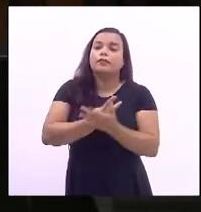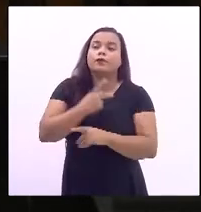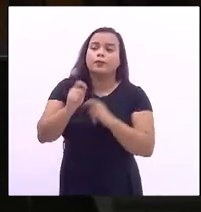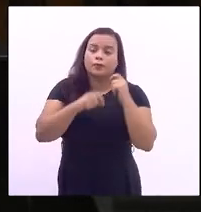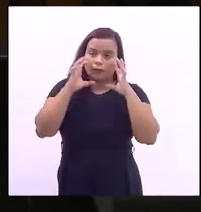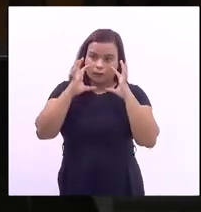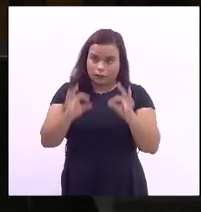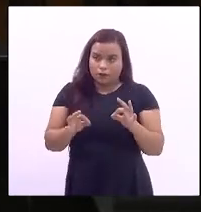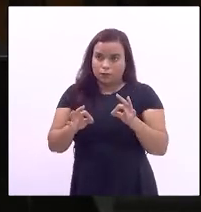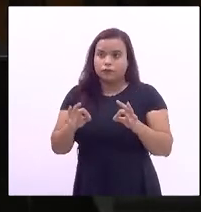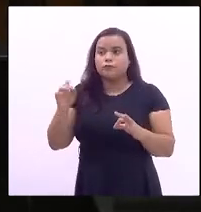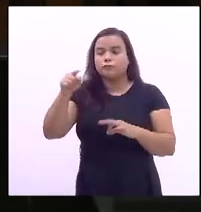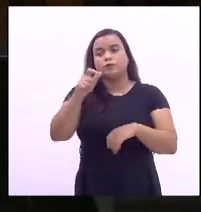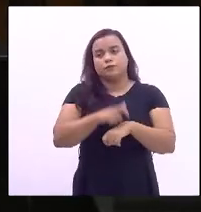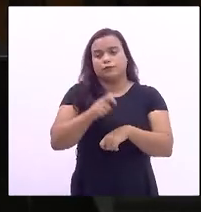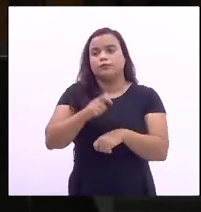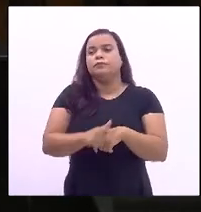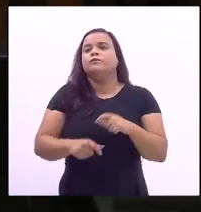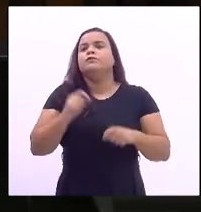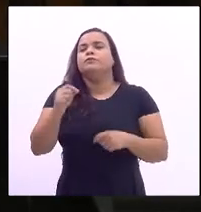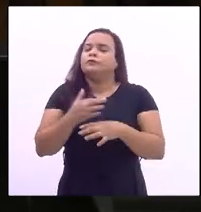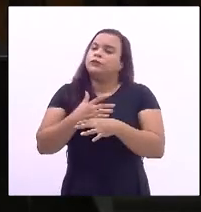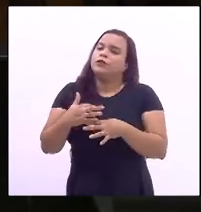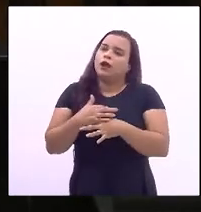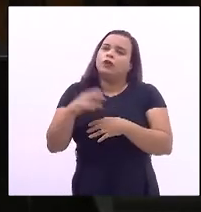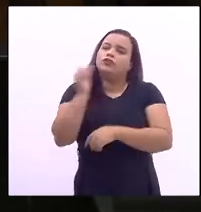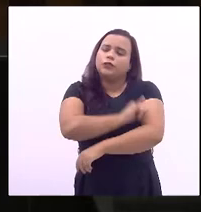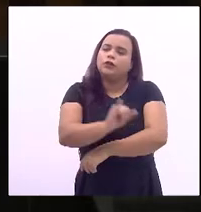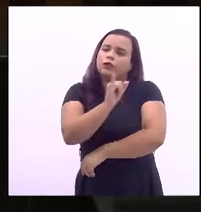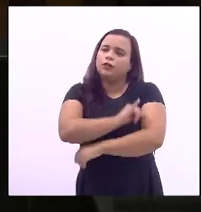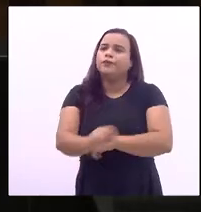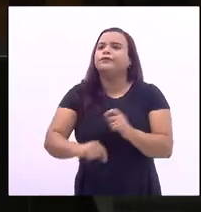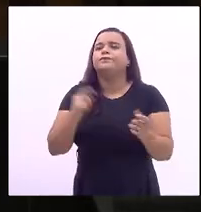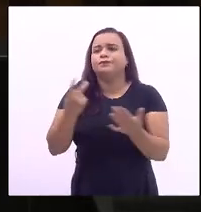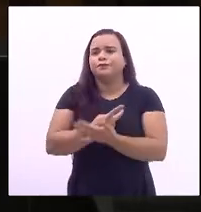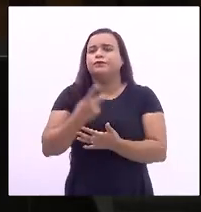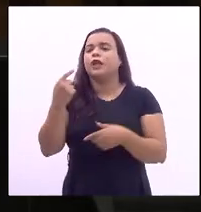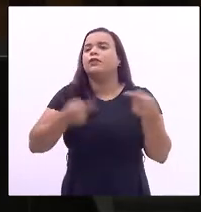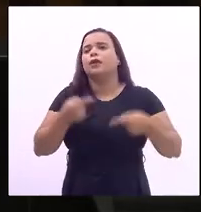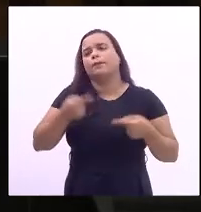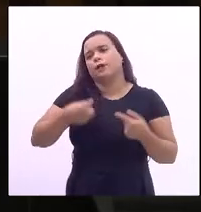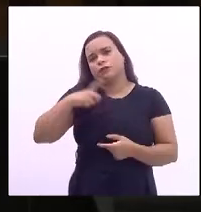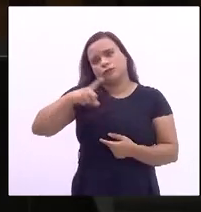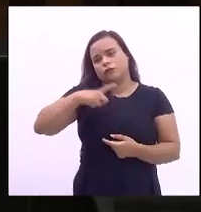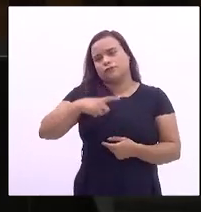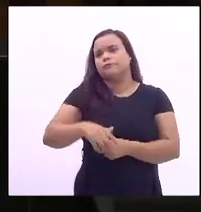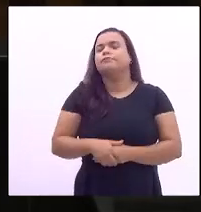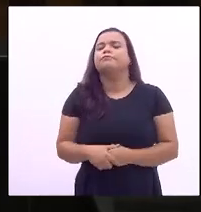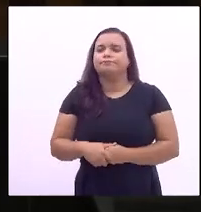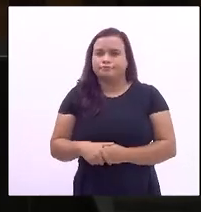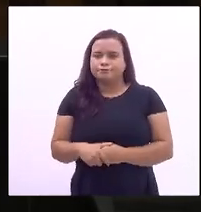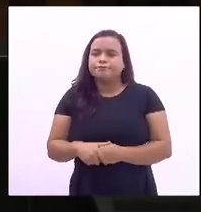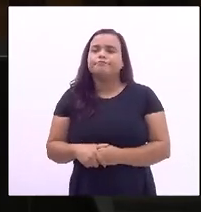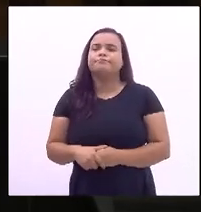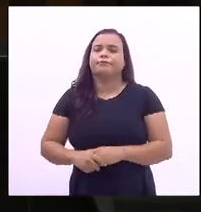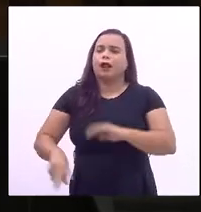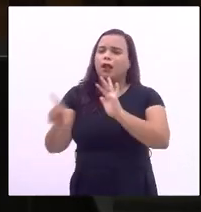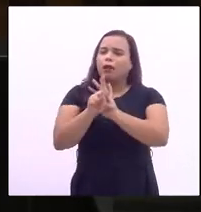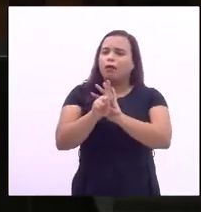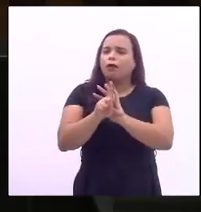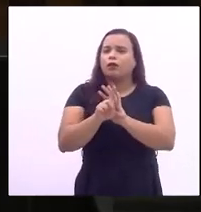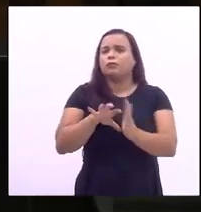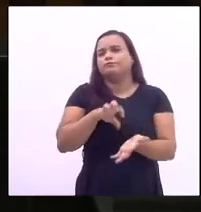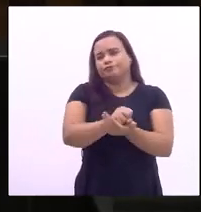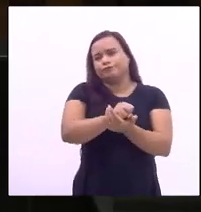atenção nesse momento a cidade do Rio de Janeiro tá debatendo a lei que